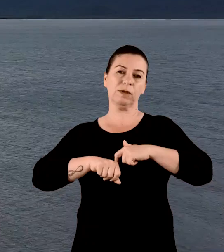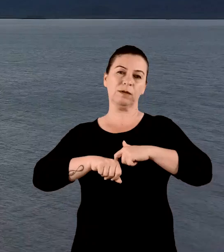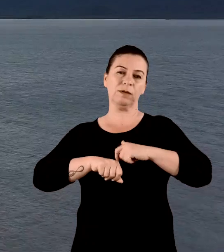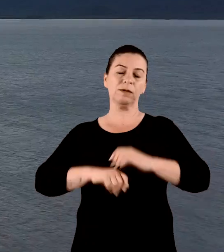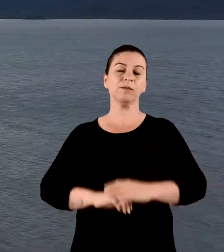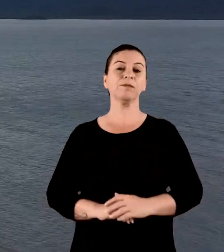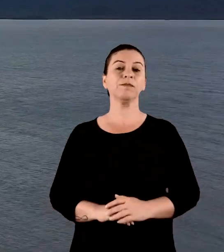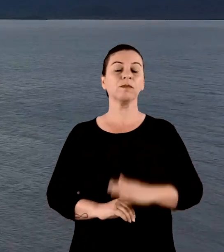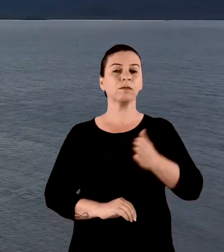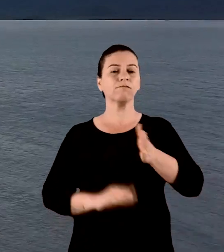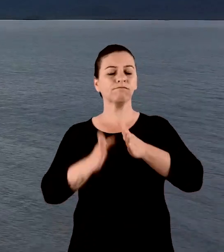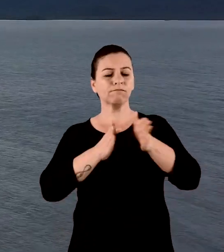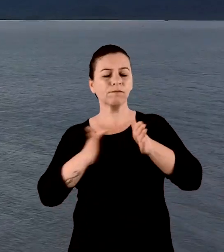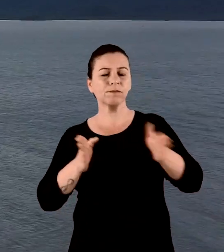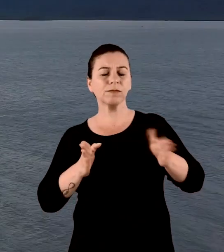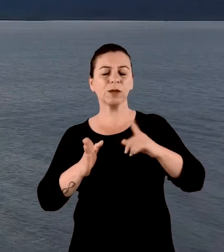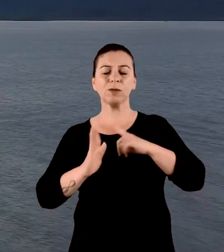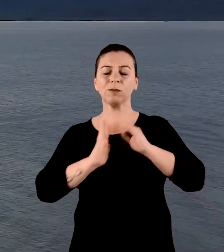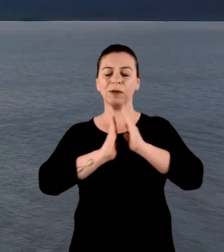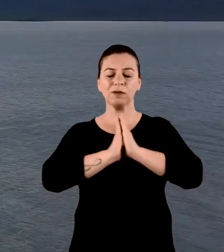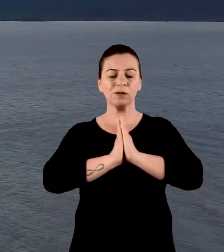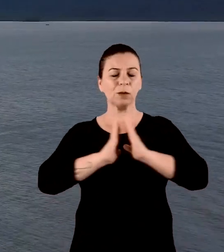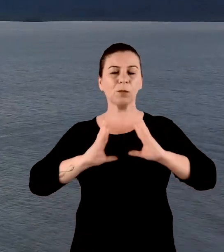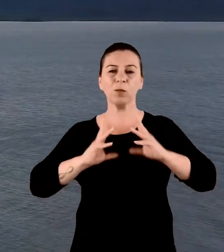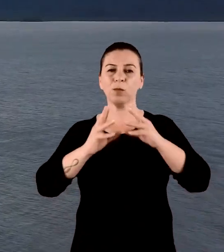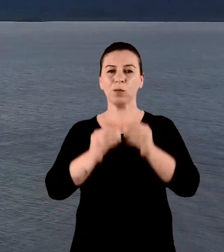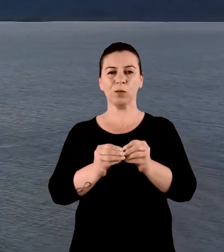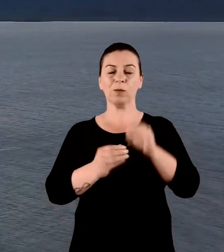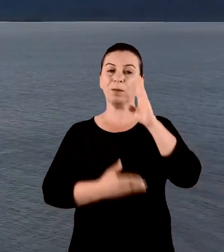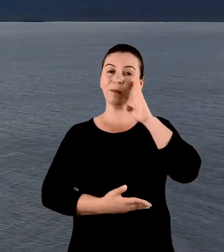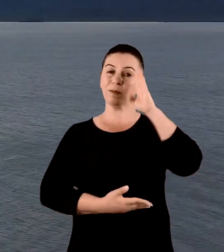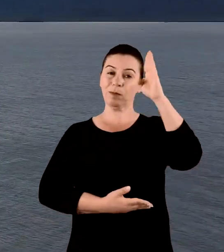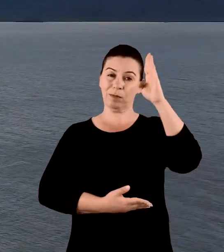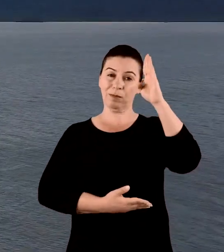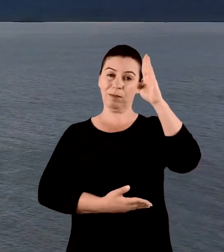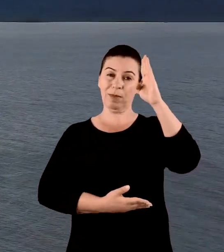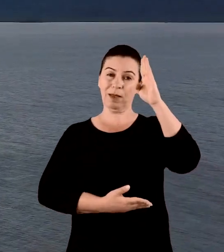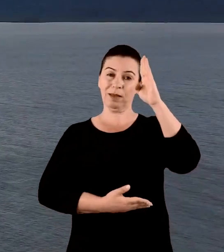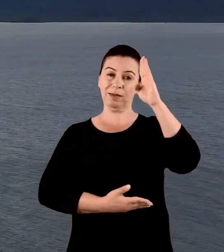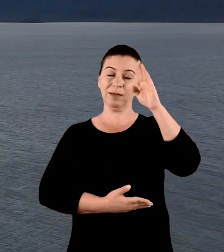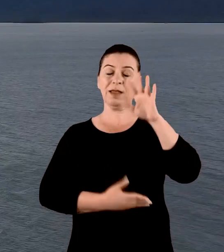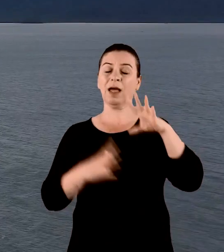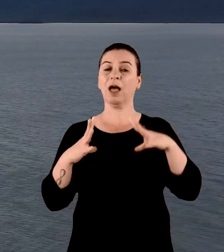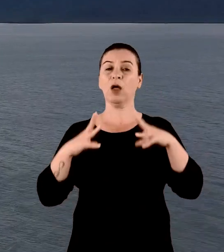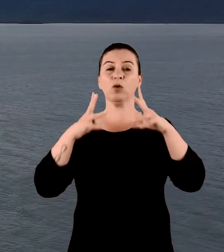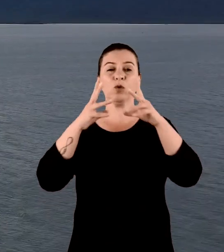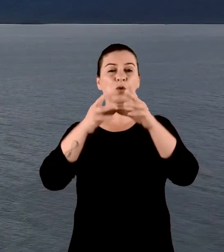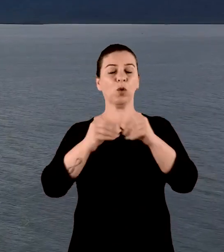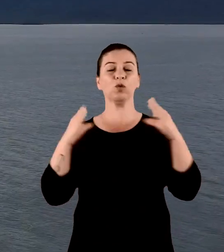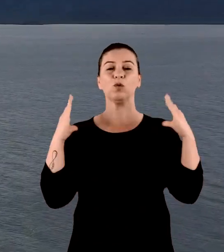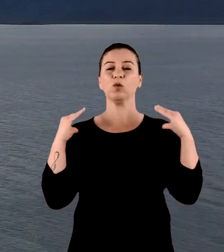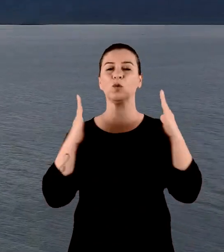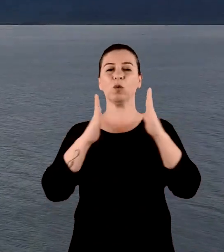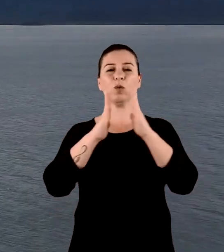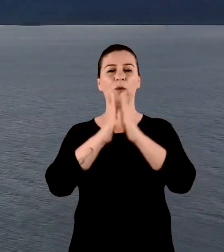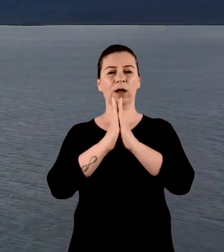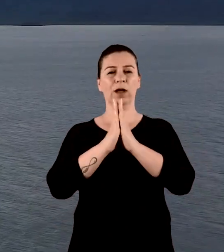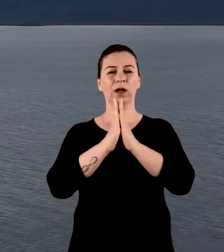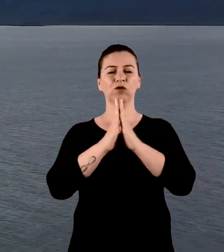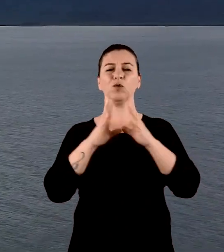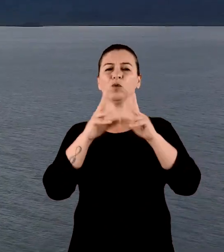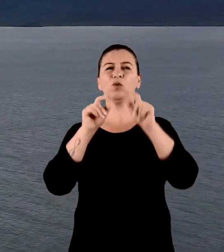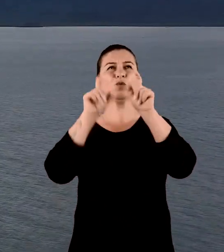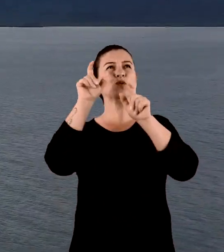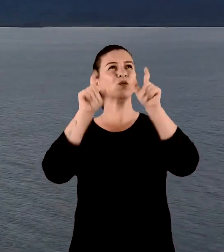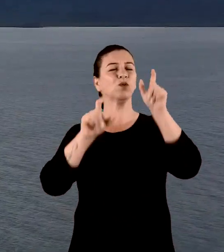Dentro dessa minha caminhada eu tenho uma gratidão muito grande por tudo, principalmente aos seres celestiais, como comentei, os anjos, os seres que